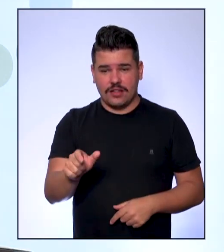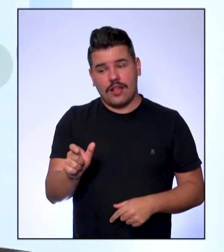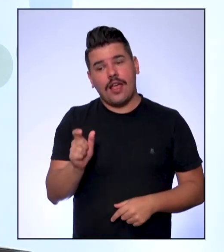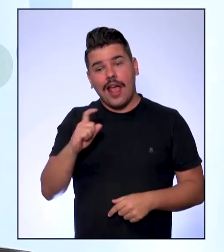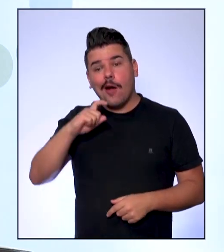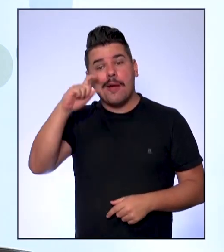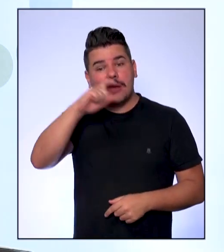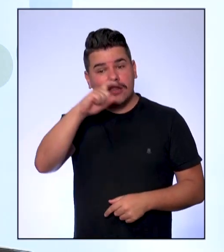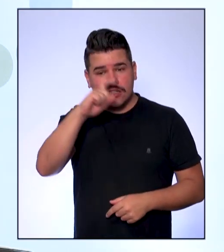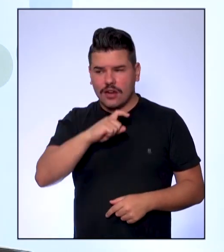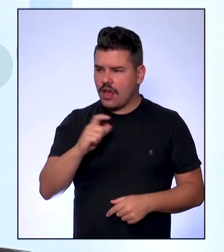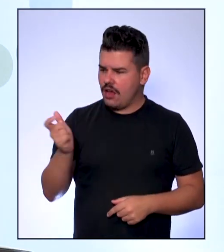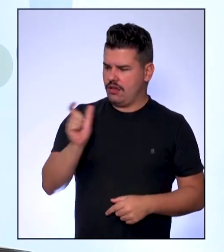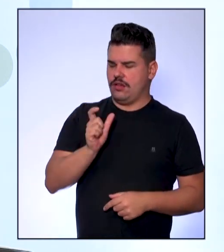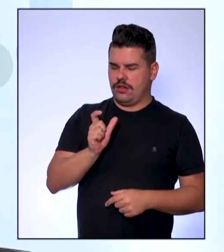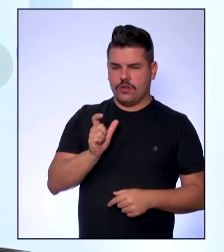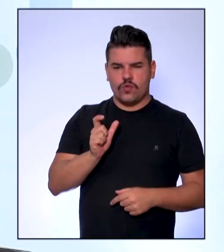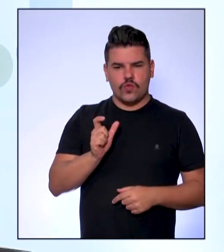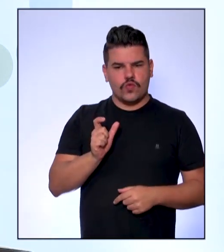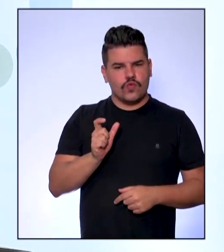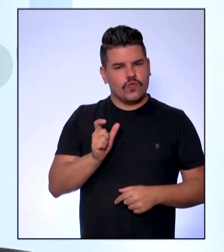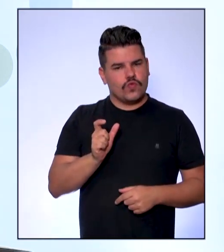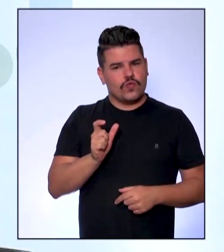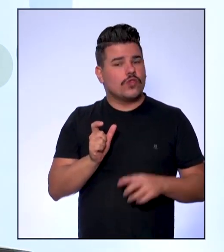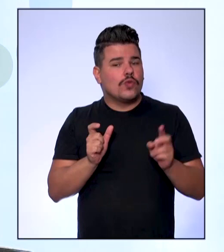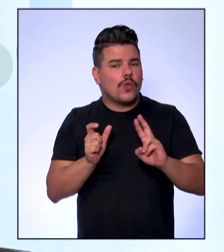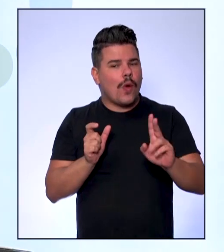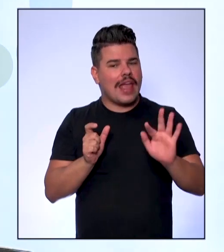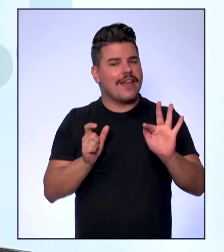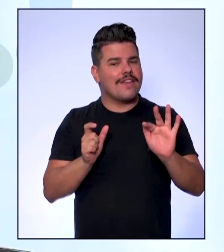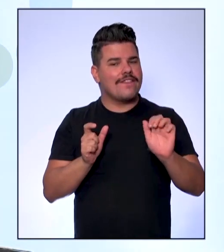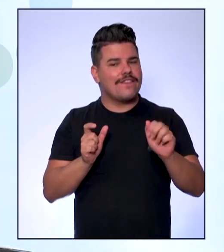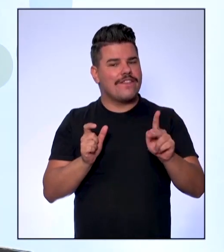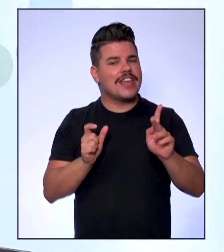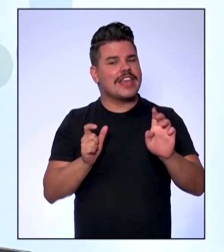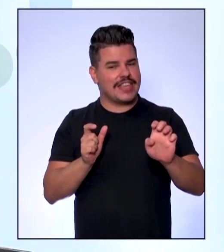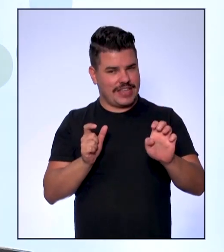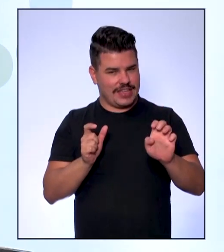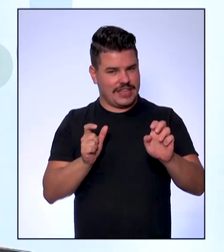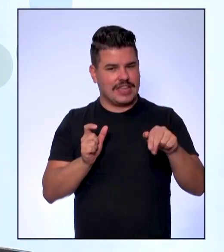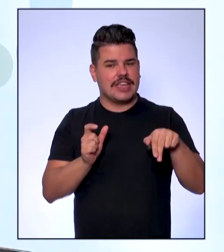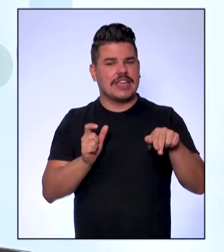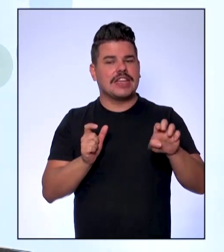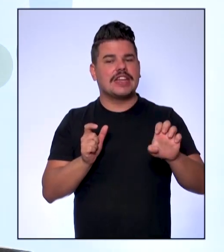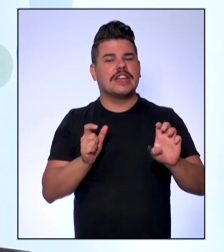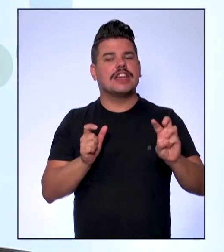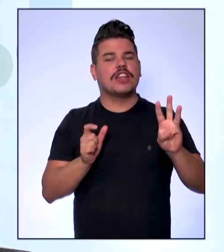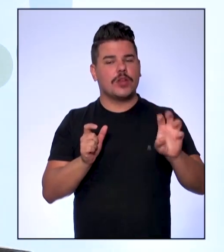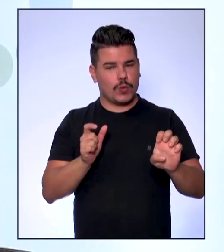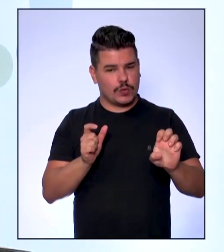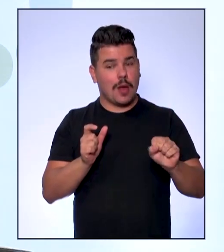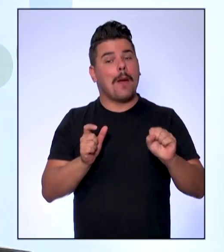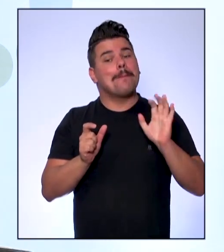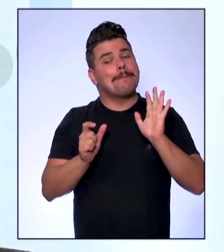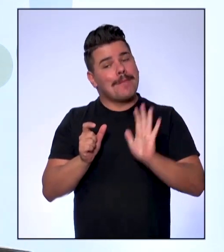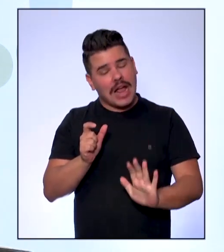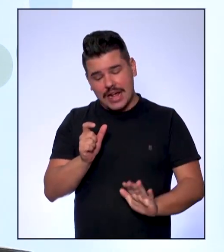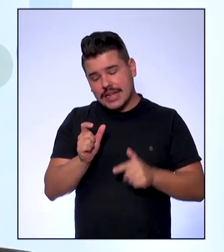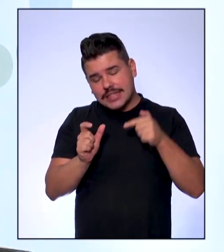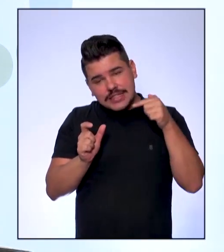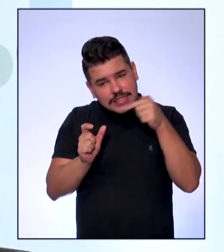mentira sobre essa pessoa. A gente não chama de fake news, porque não é uma notícia falsa, mas ela também entra nessa ideia de